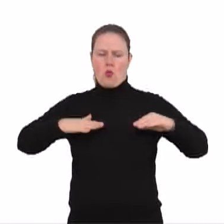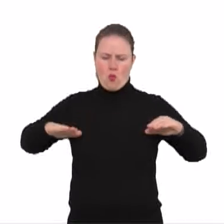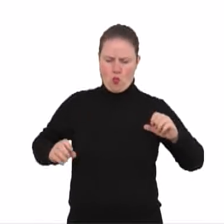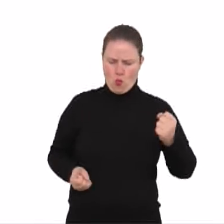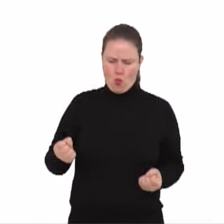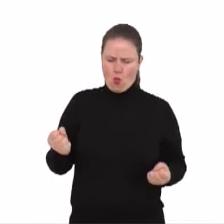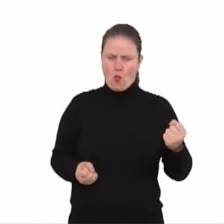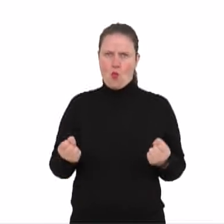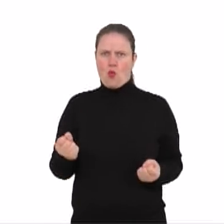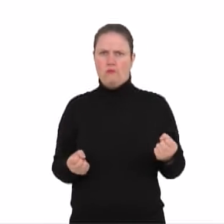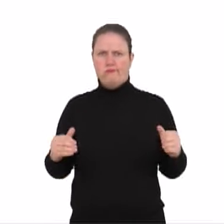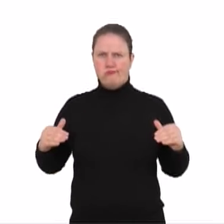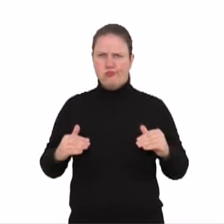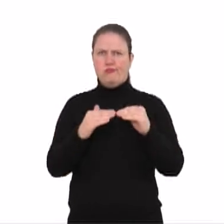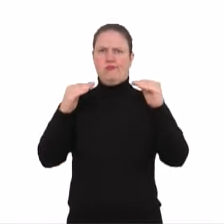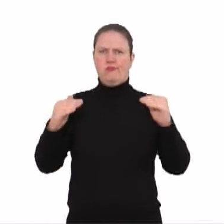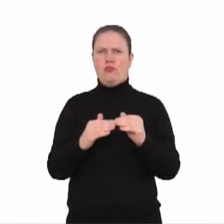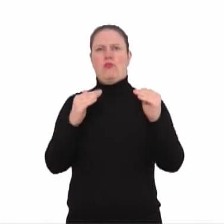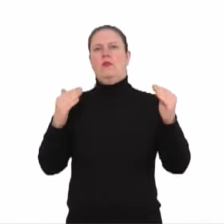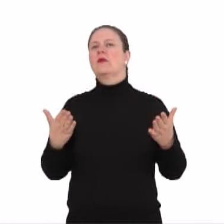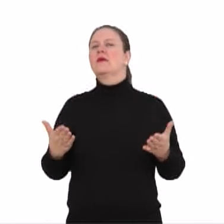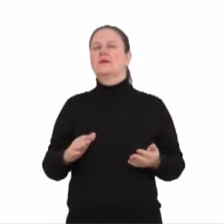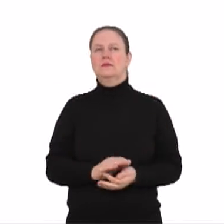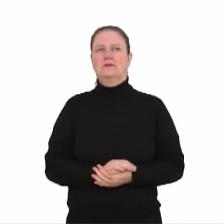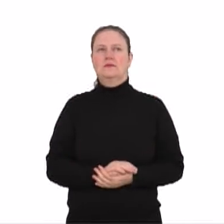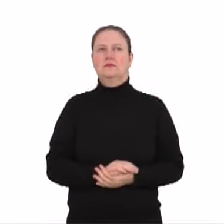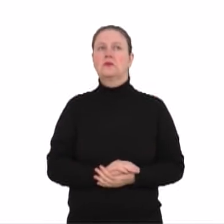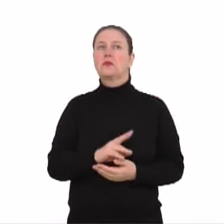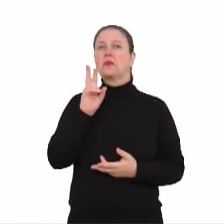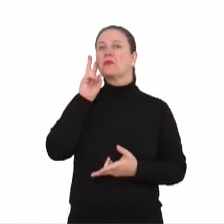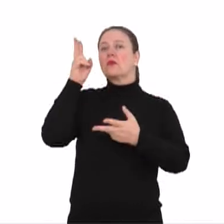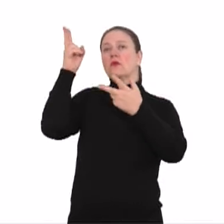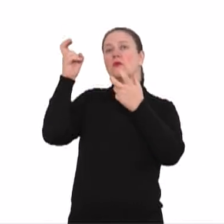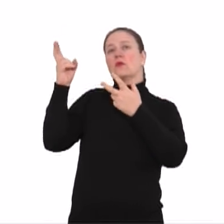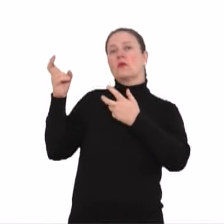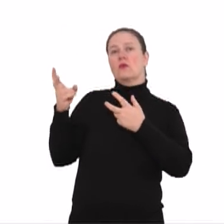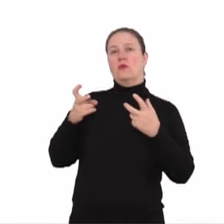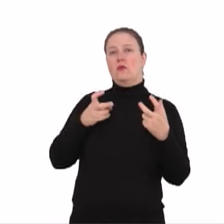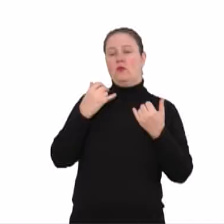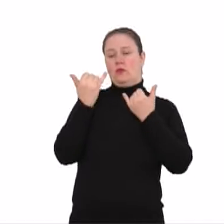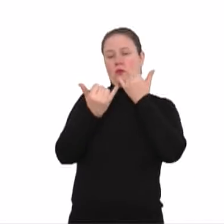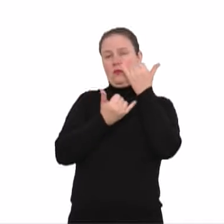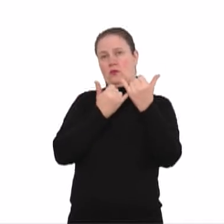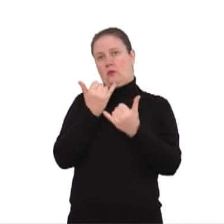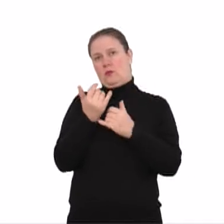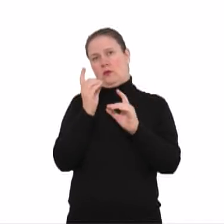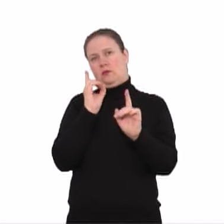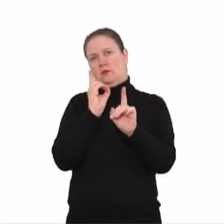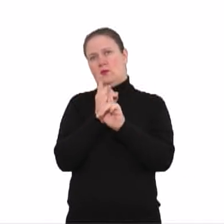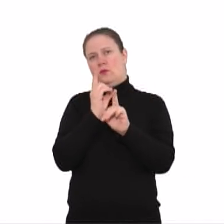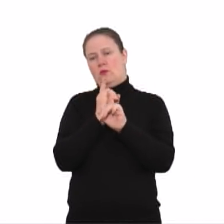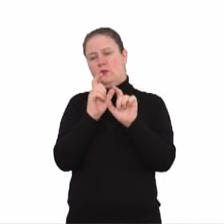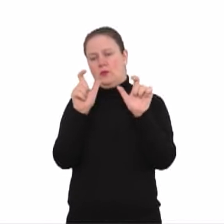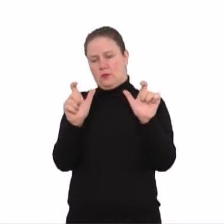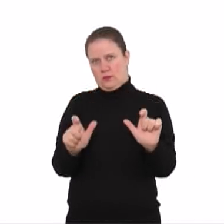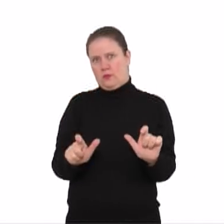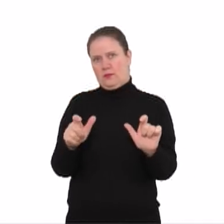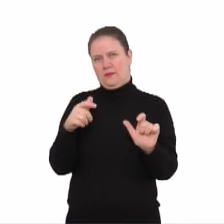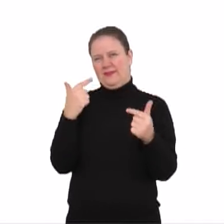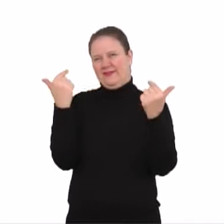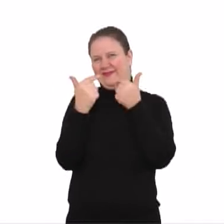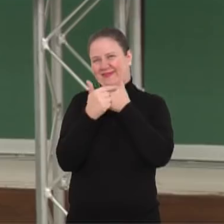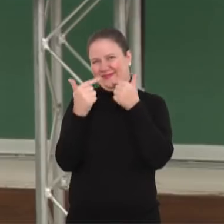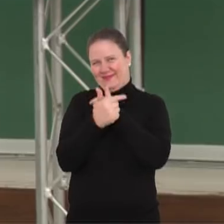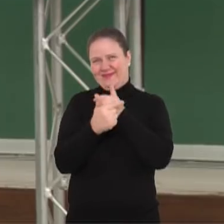bate-bate? Ferris wheel e o merry-go-round. Então, esses são alguns brinquedos que nós encontramos no parque de diversões. Olha